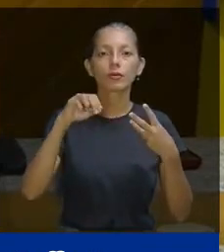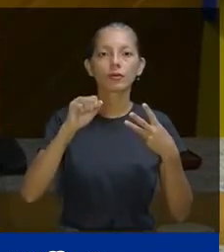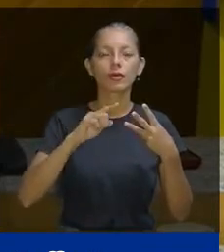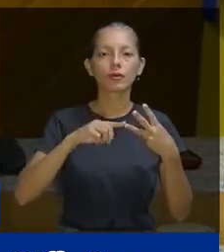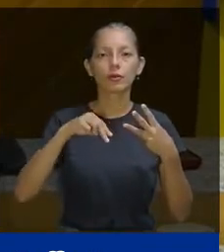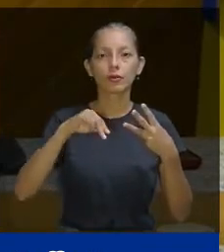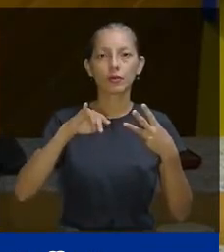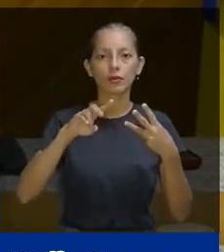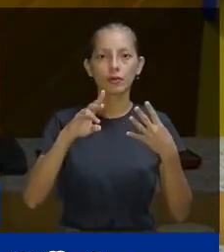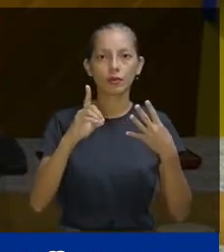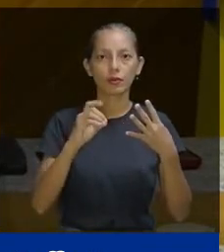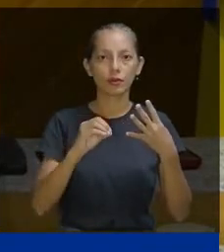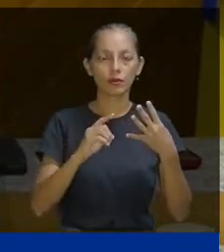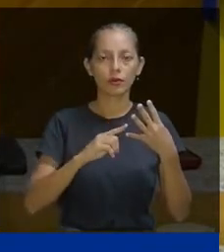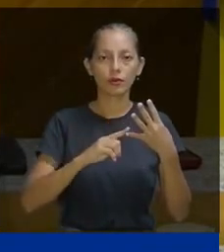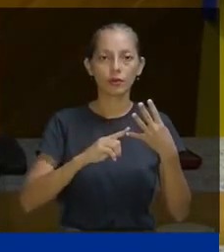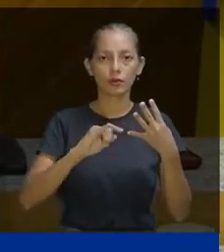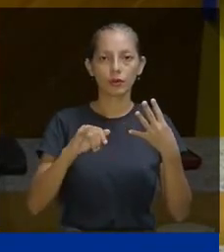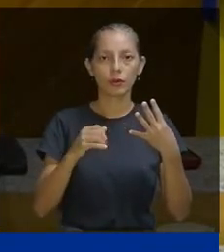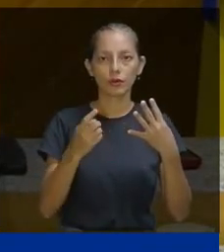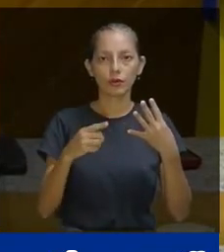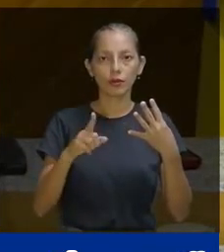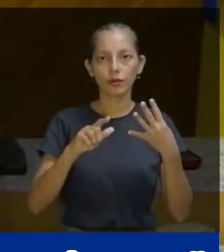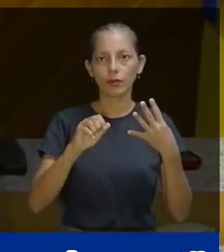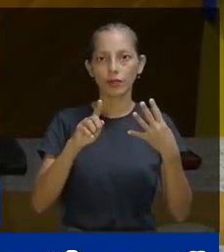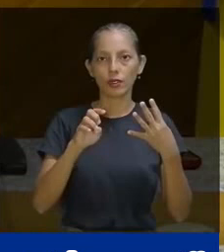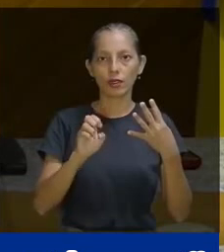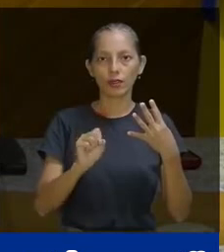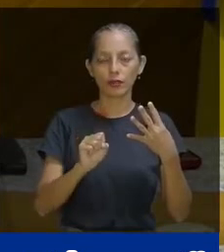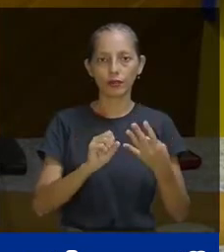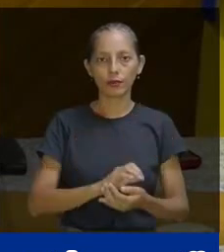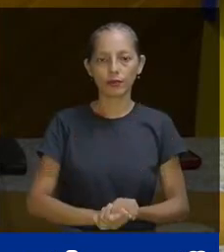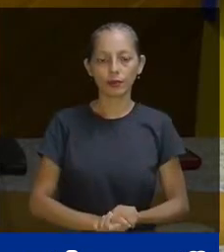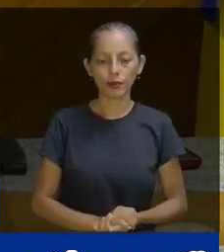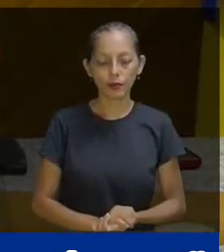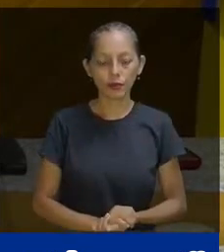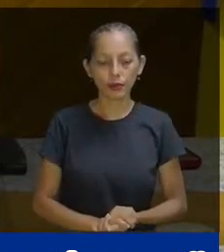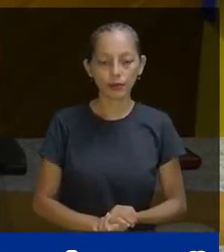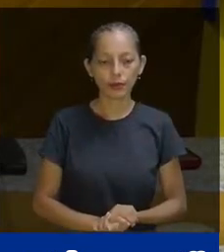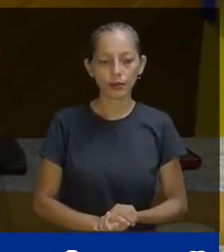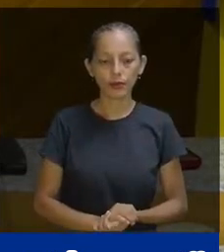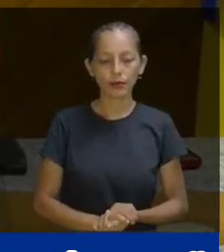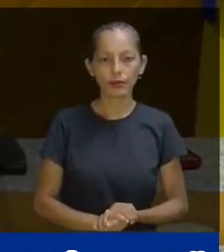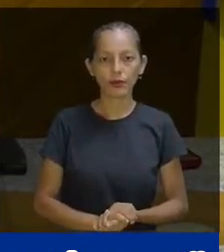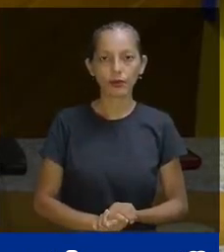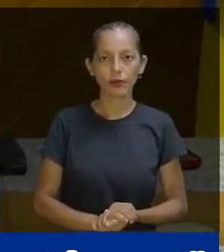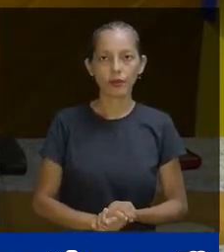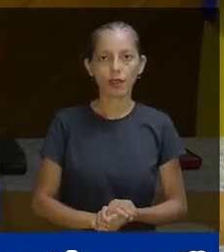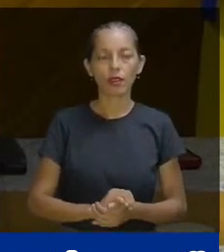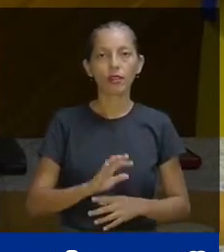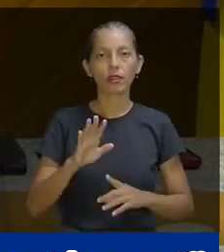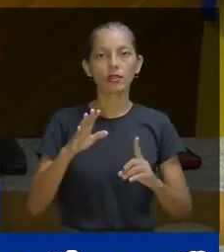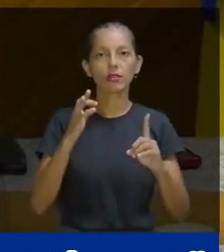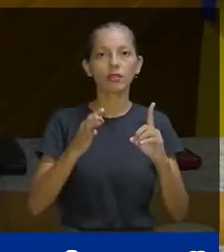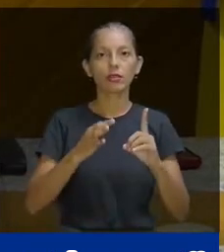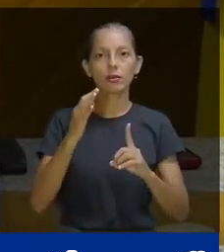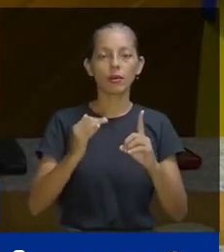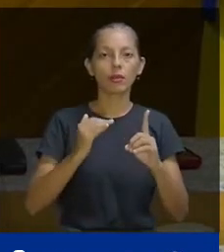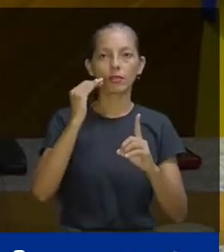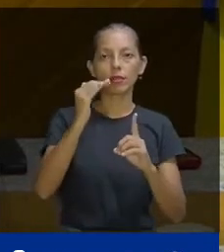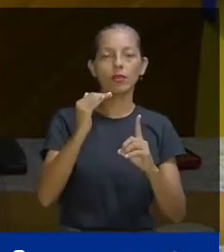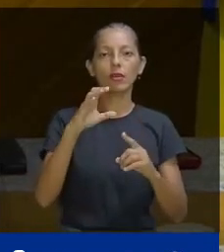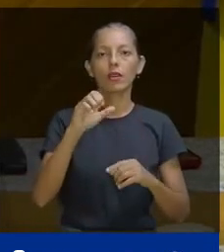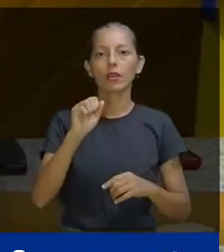Rivaldo Valente e João Lages. Desembargador Carmo, Vossa Excelência, sabemos todos que está na região do Bailique, em